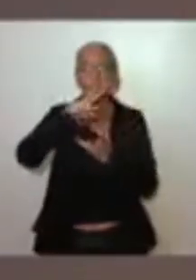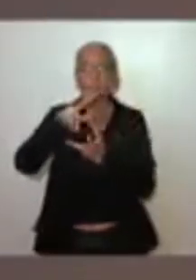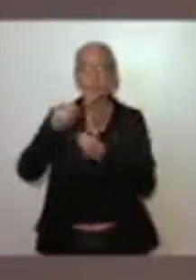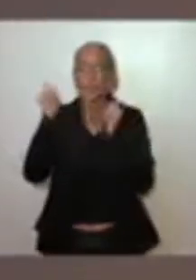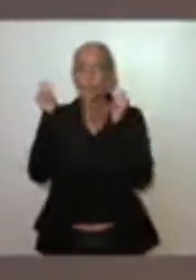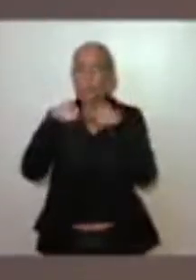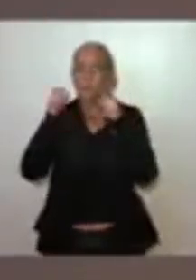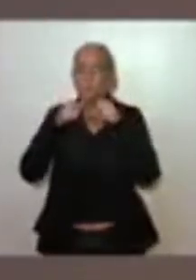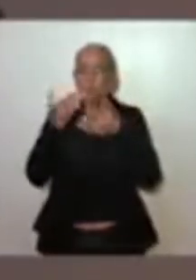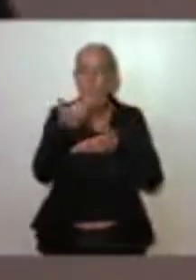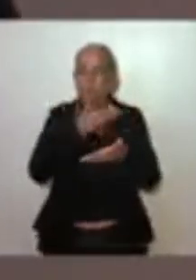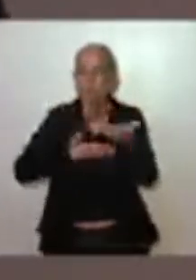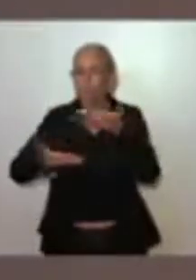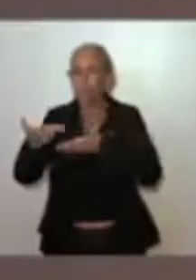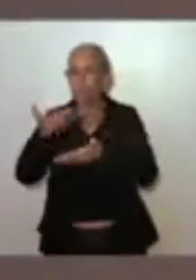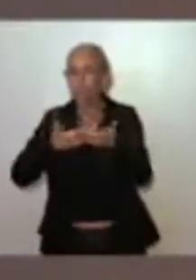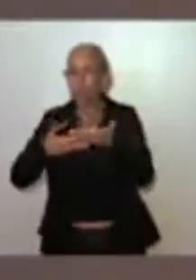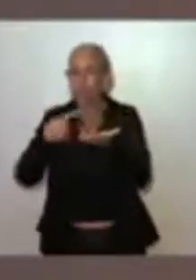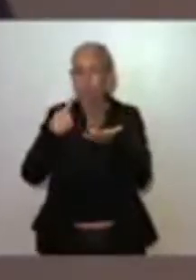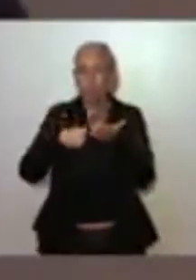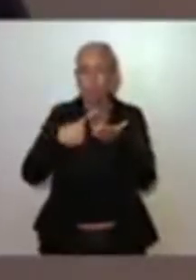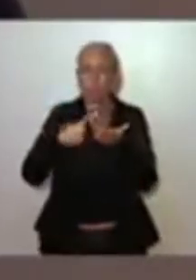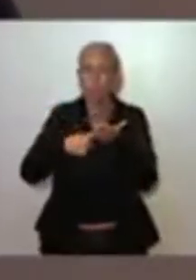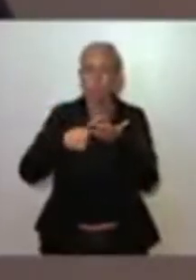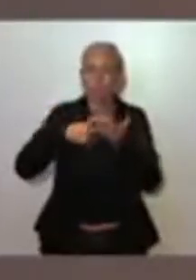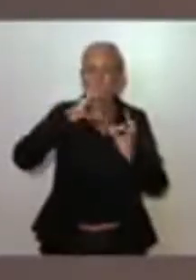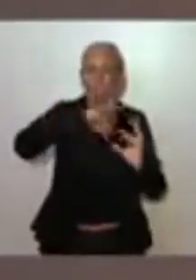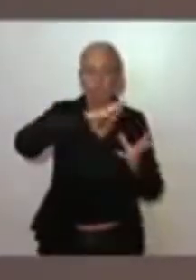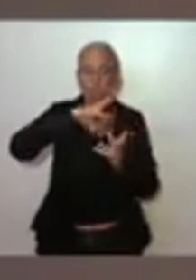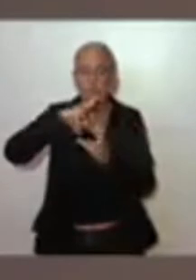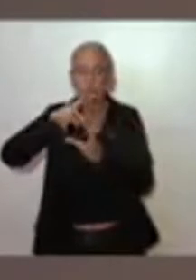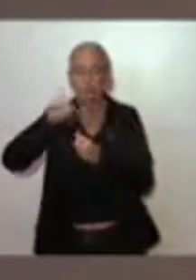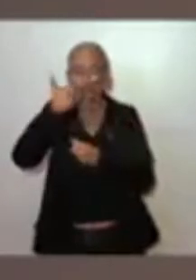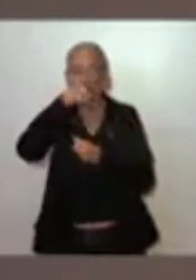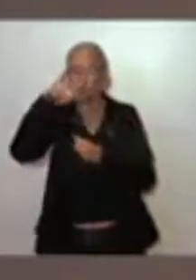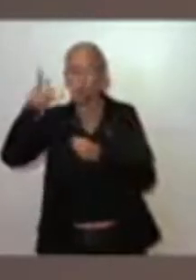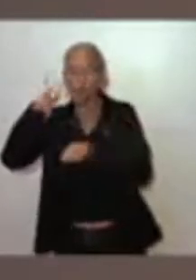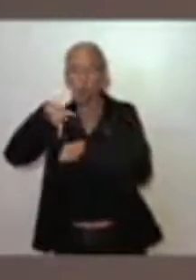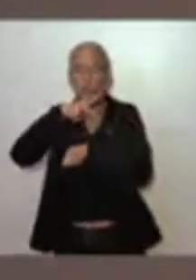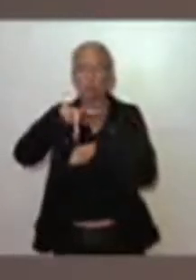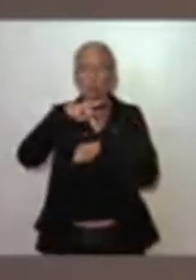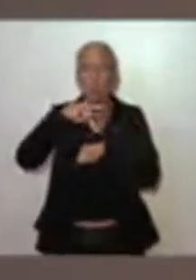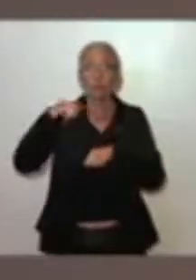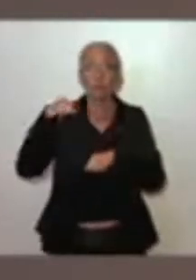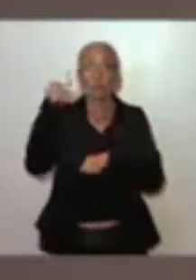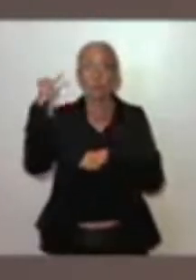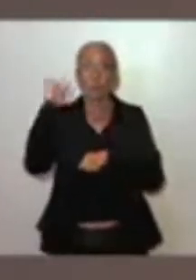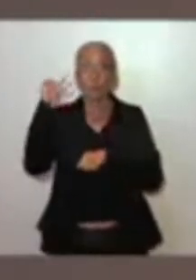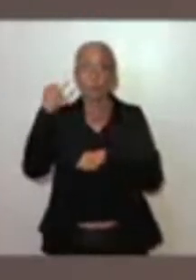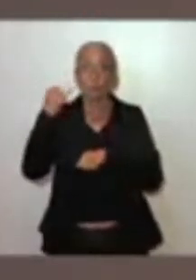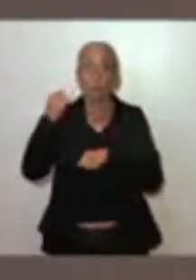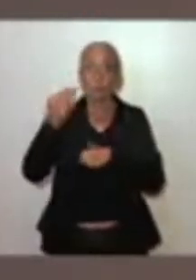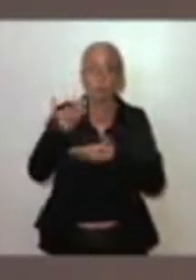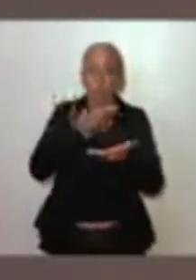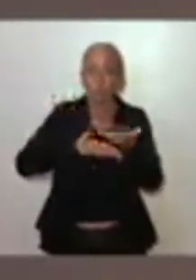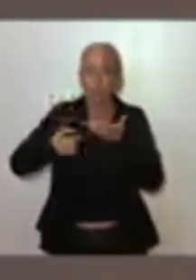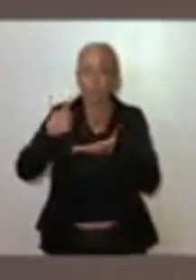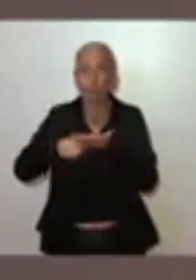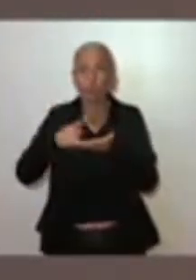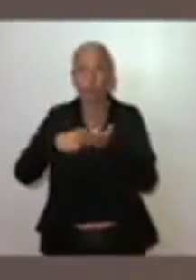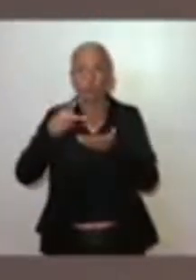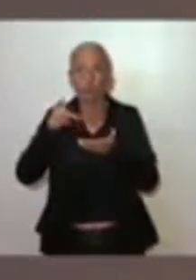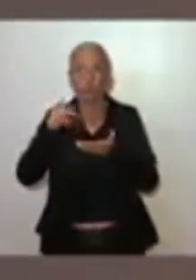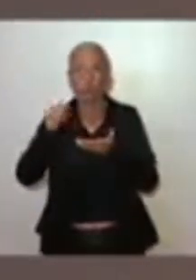acordos internacionais existem acordos internacionais o mais importante deles é o acordo de Paris que não vem sendo